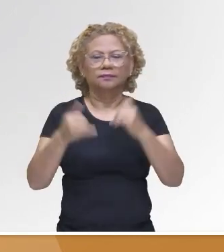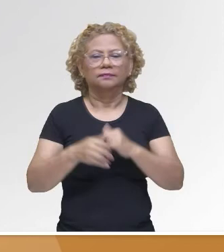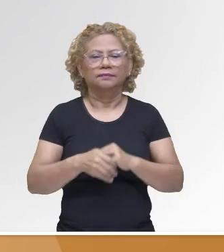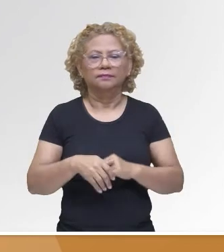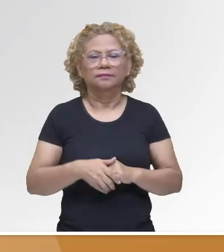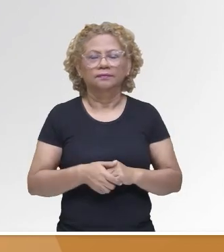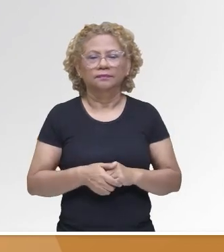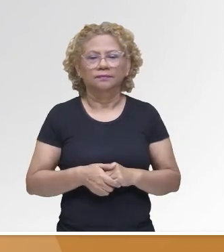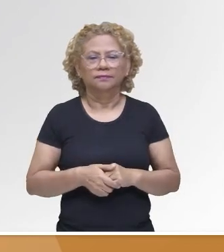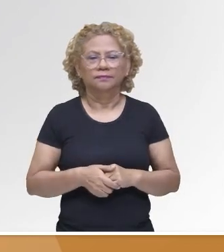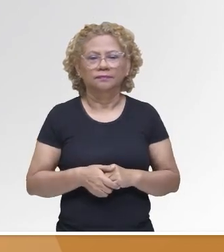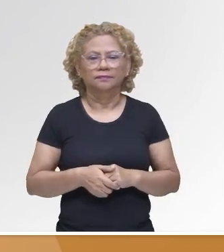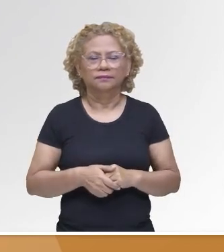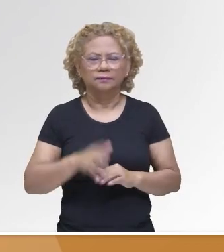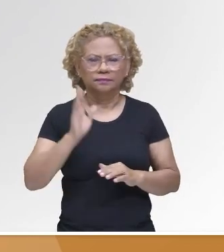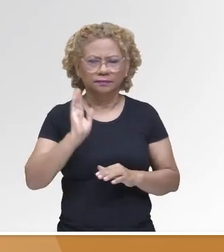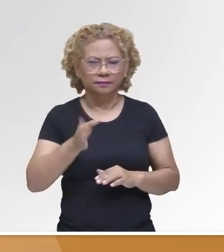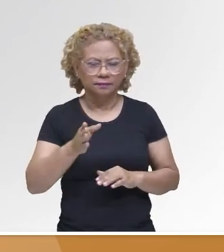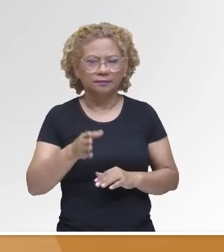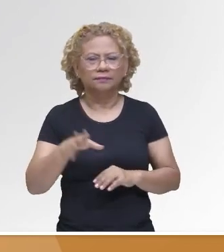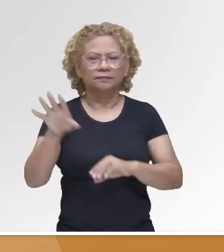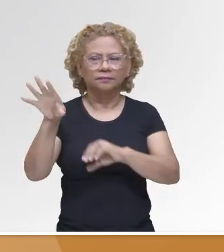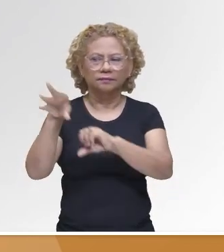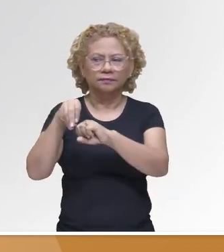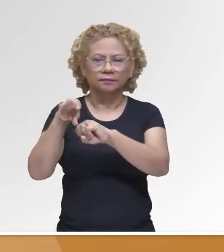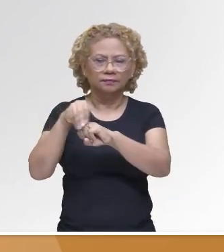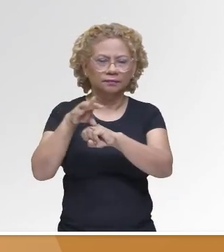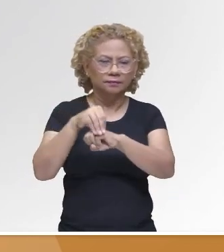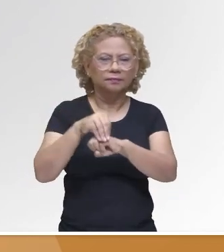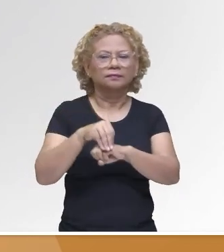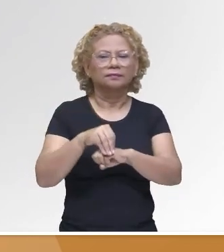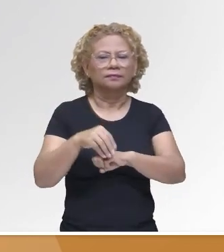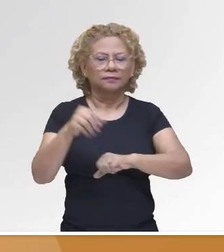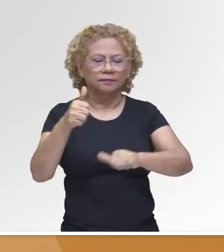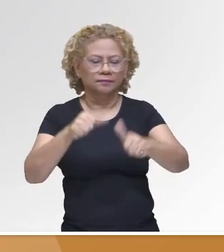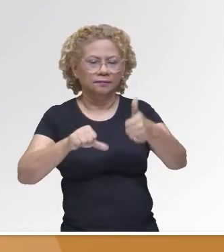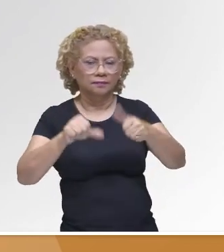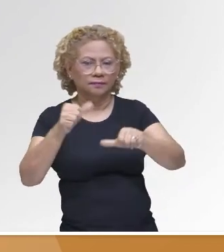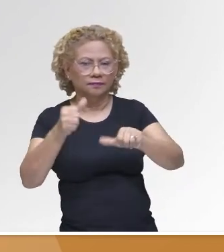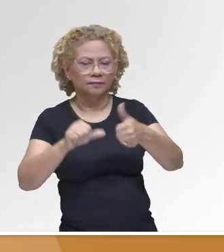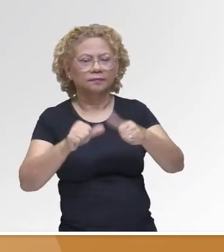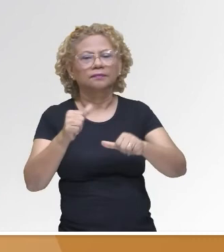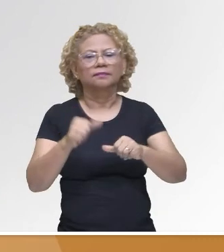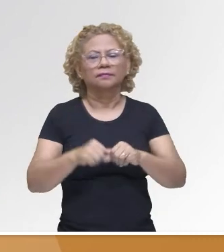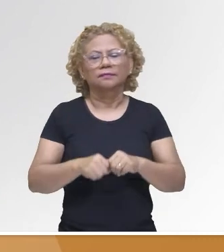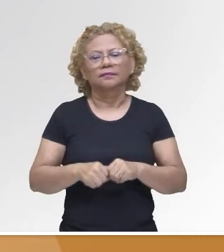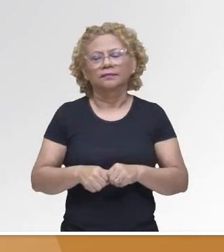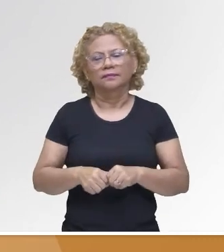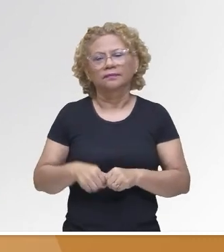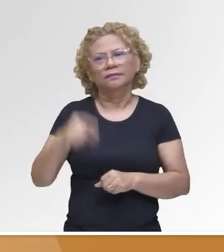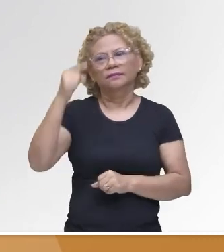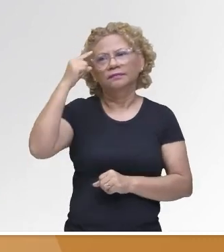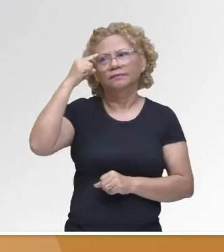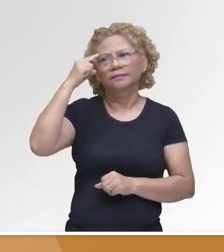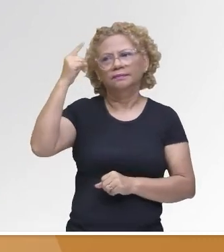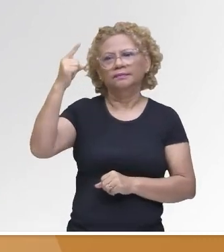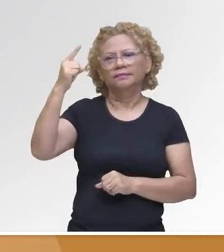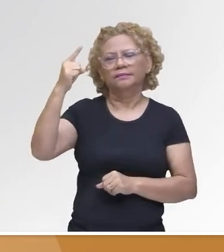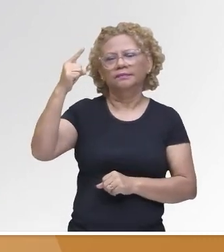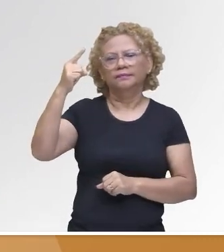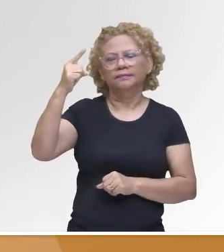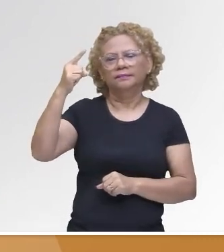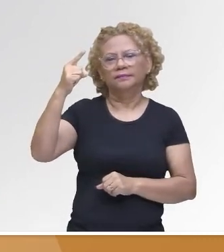esse levantamento de dados, ele vai fazer uma análise desses dados e ele vai levantar hipóteses. O que